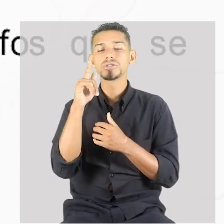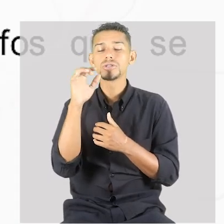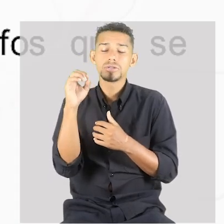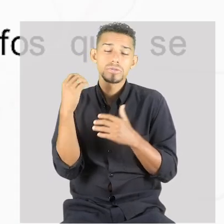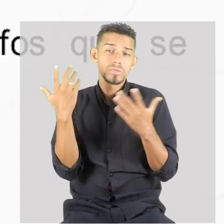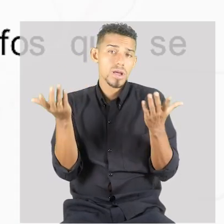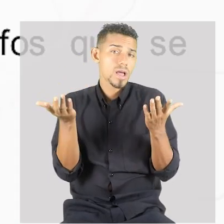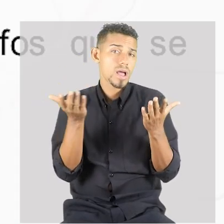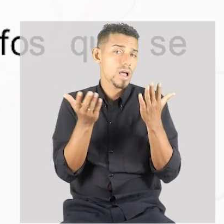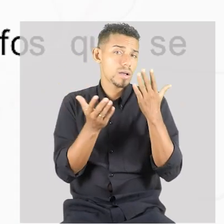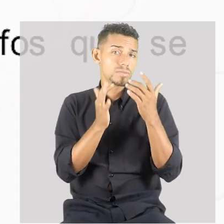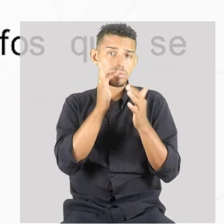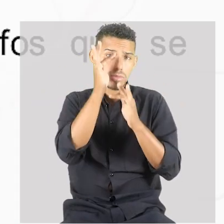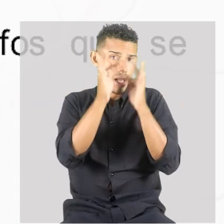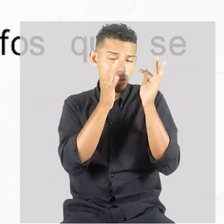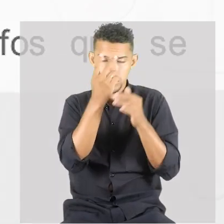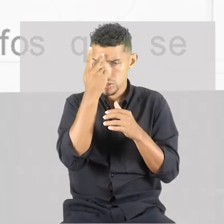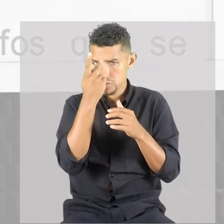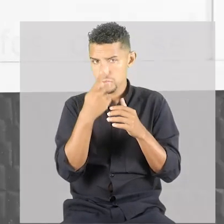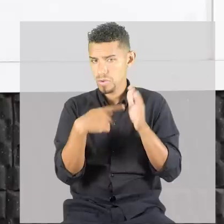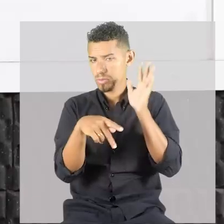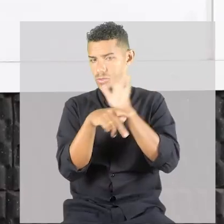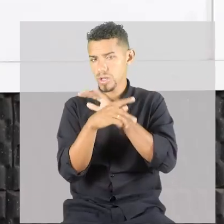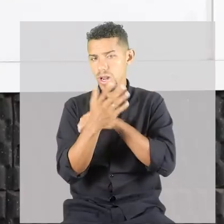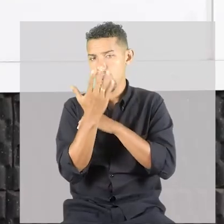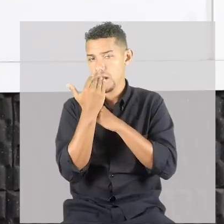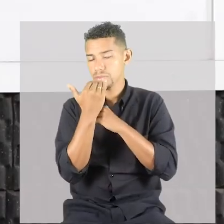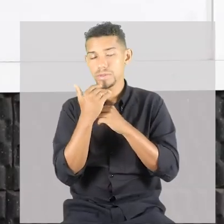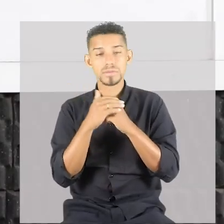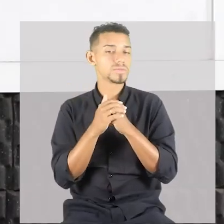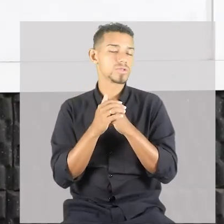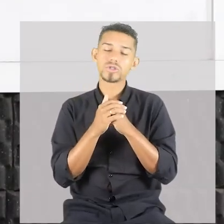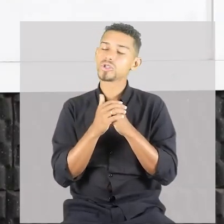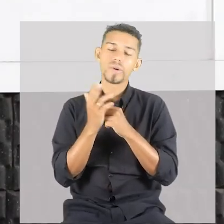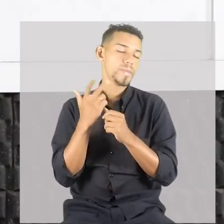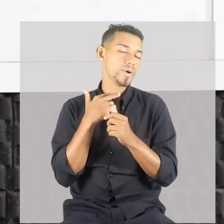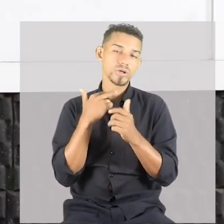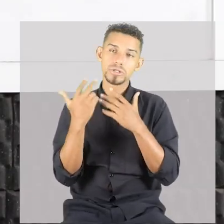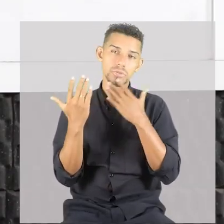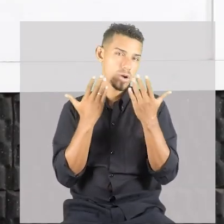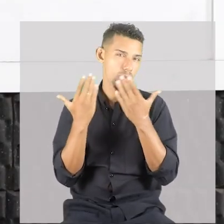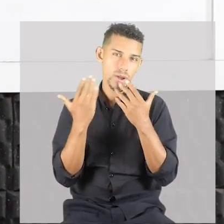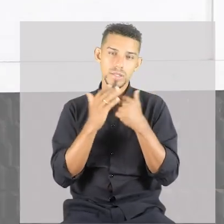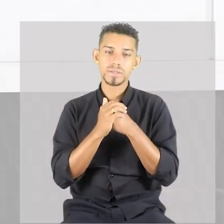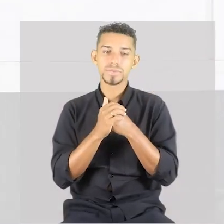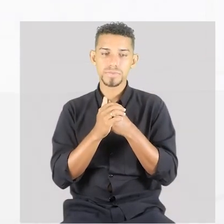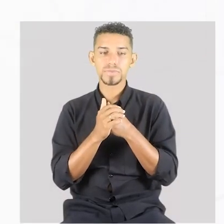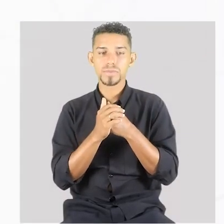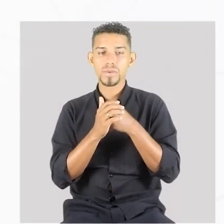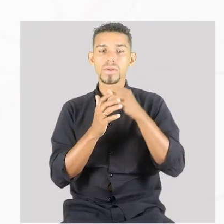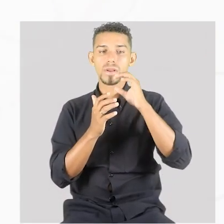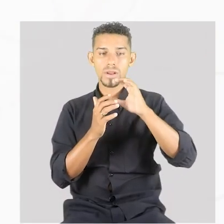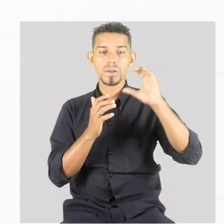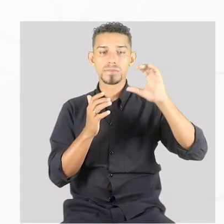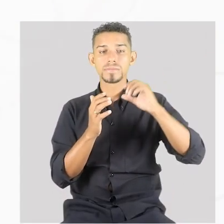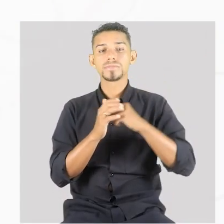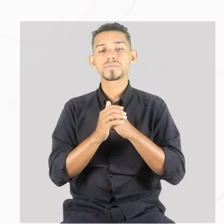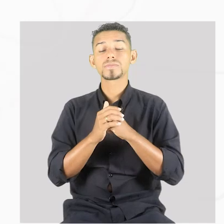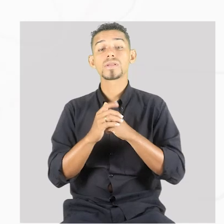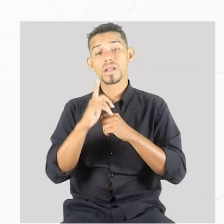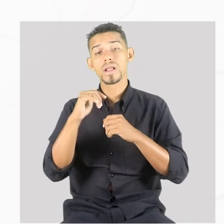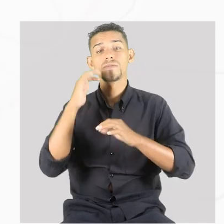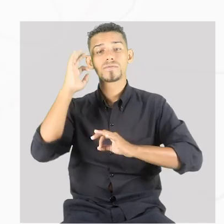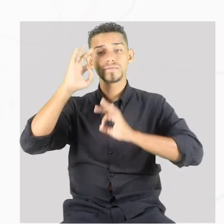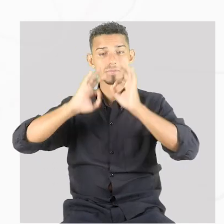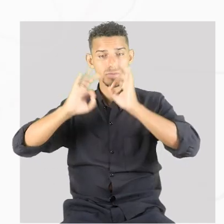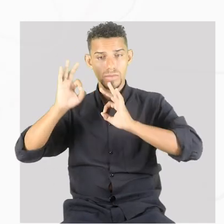próprio alimento, né? Então, a gente não pode colocar isso daí como uma comparação. Letra C. São formados por